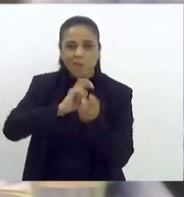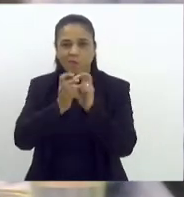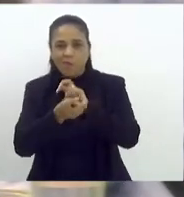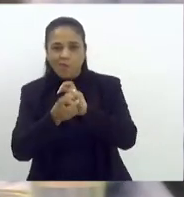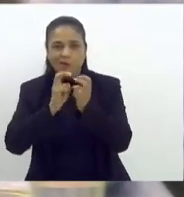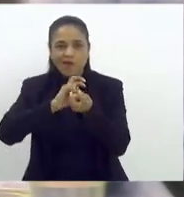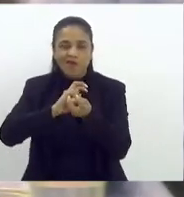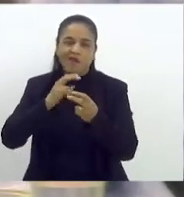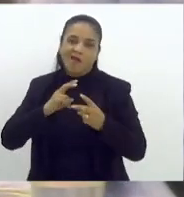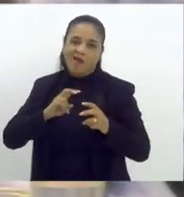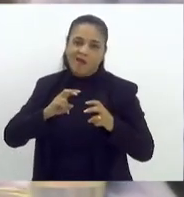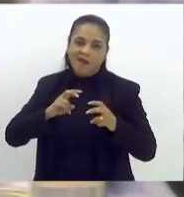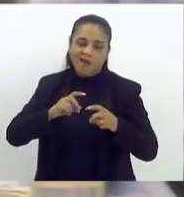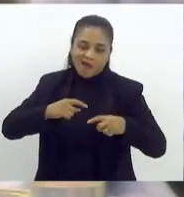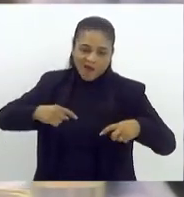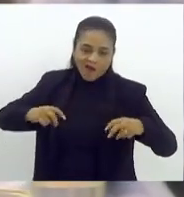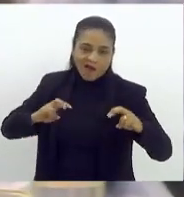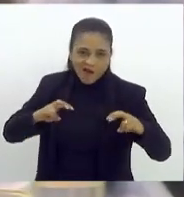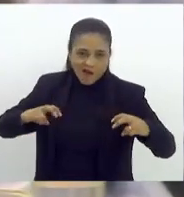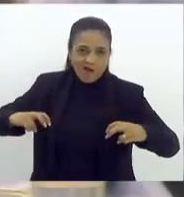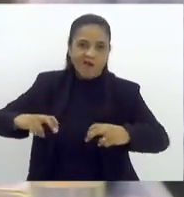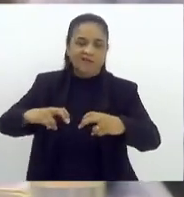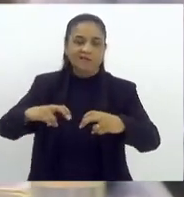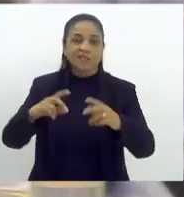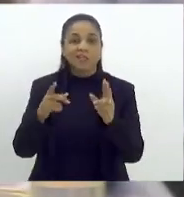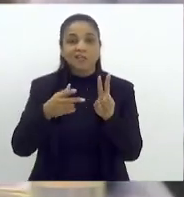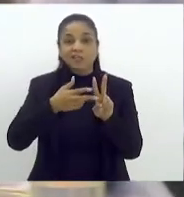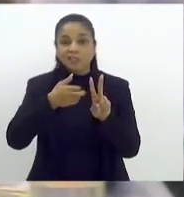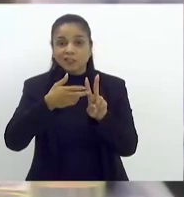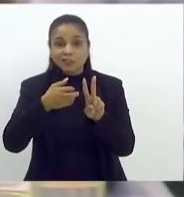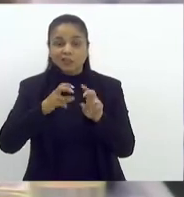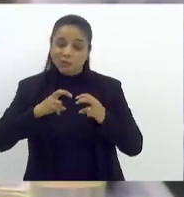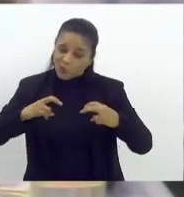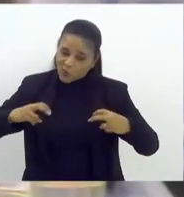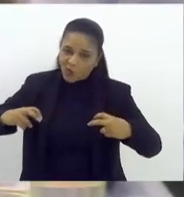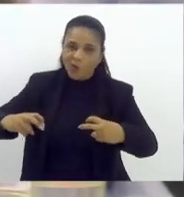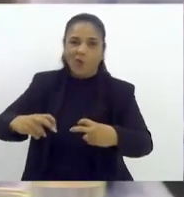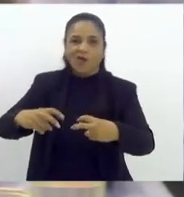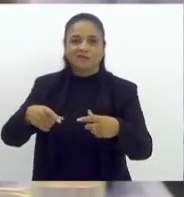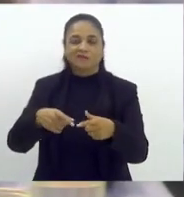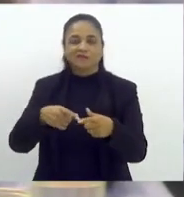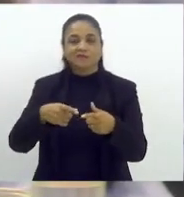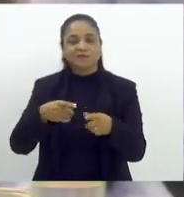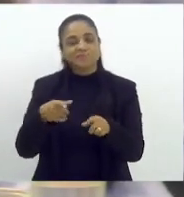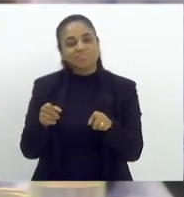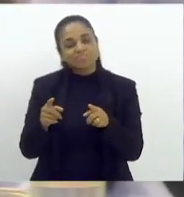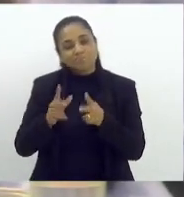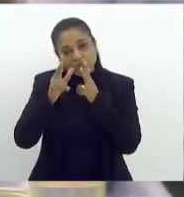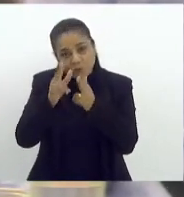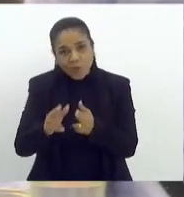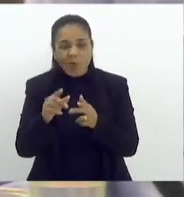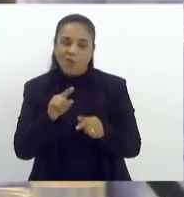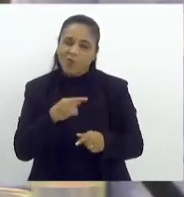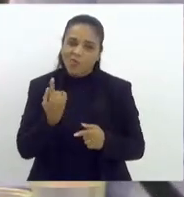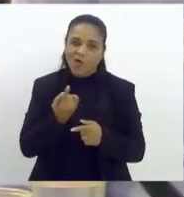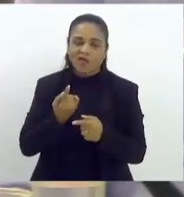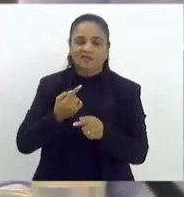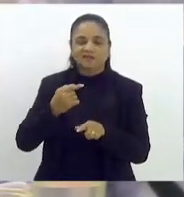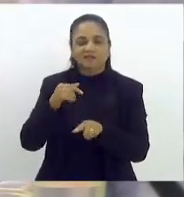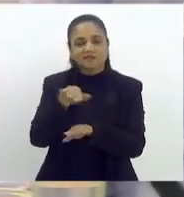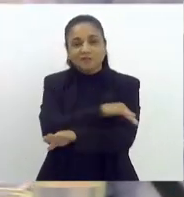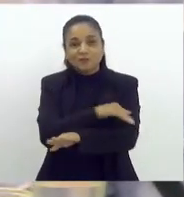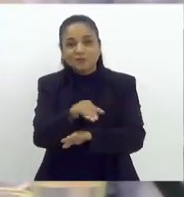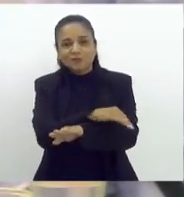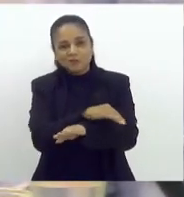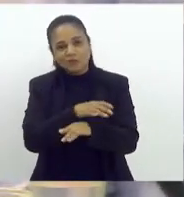é roda os índios fazem roda então a gente tinha que fazer a roda e a roda foi para a rua e uma coisa